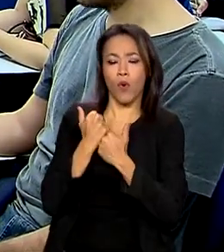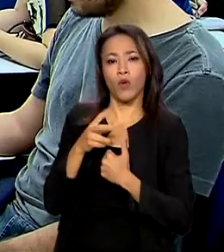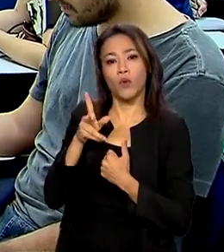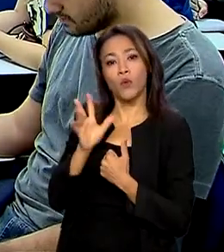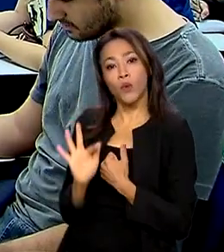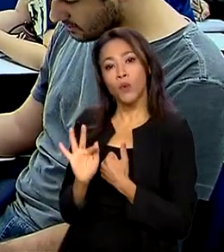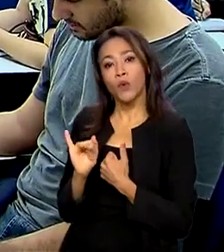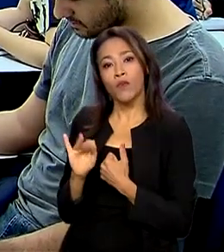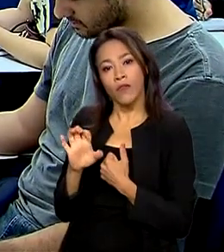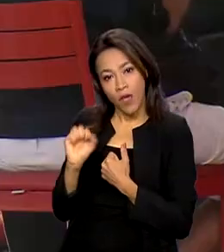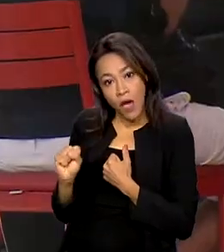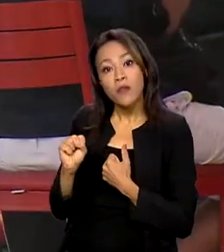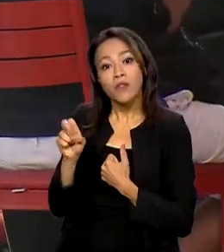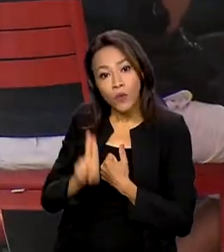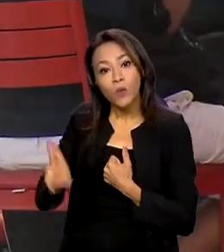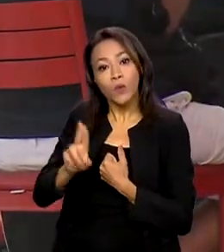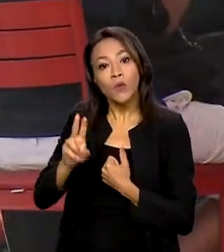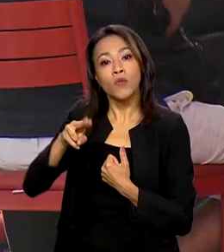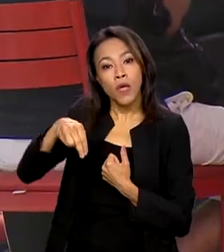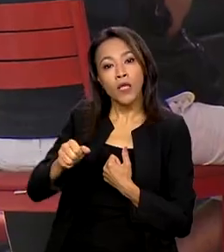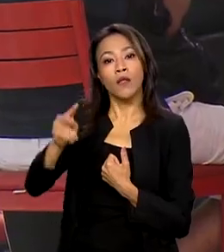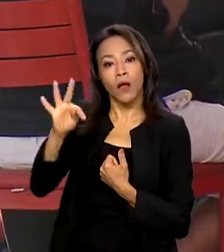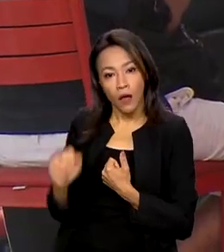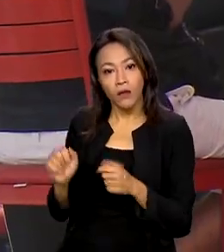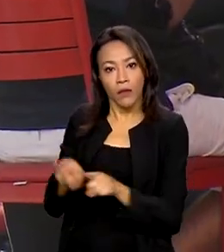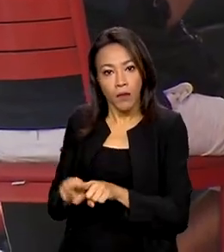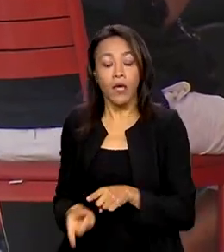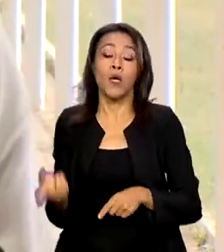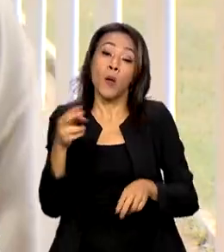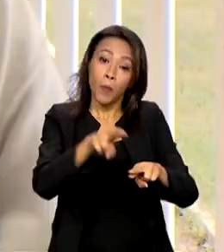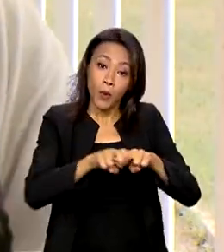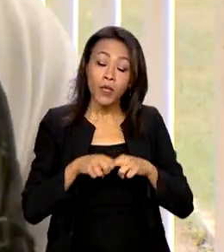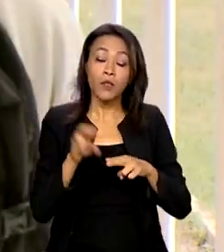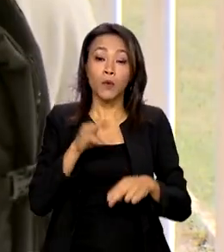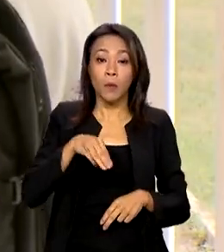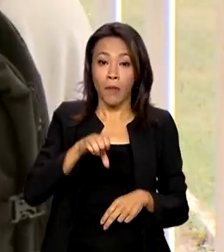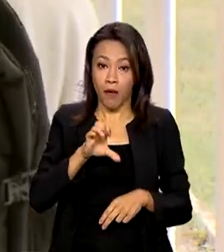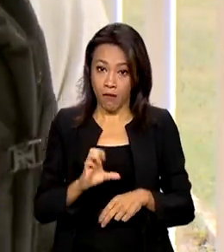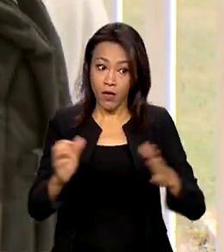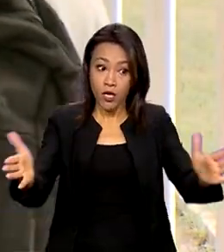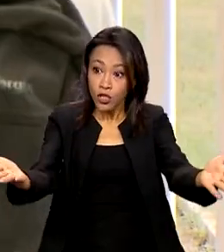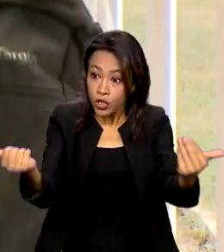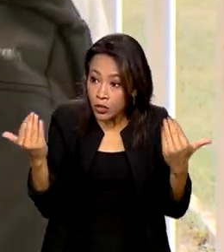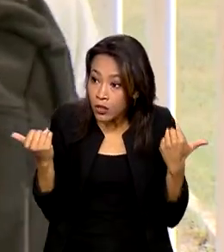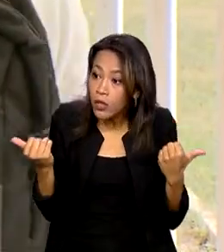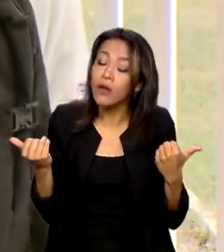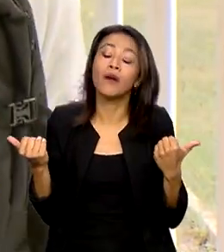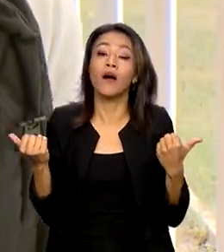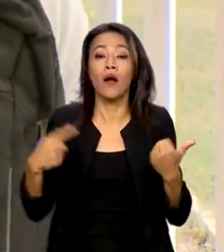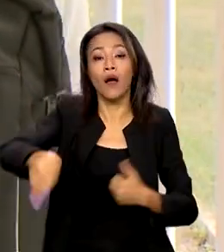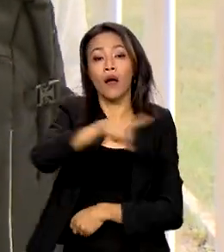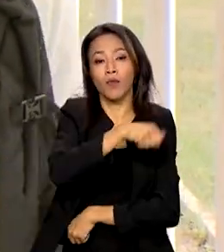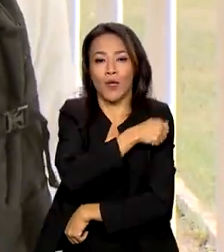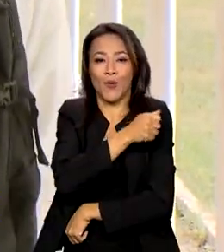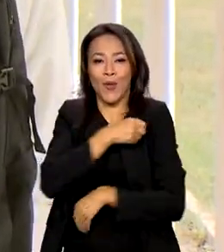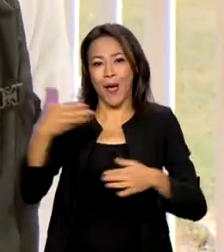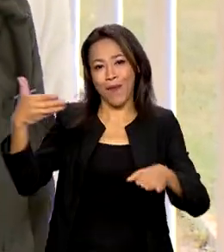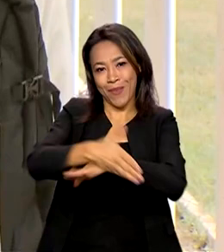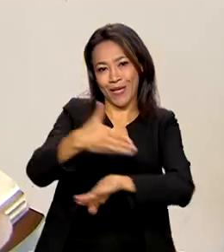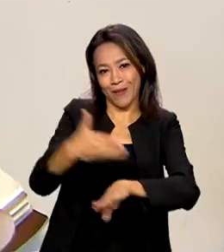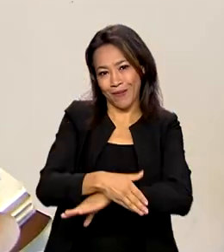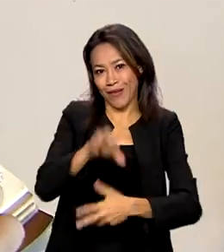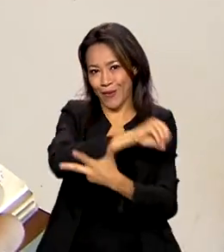fundo de financiamento estudantil por isso o Ministério da Educação convide Os estudantes a participarem do Enem